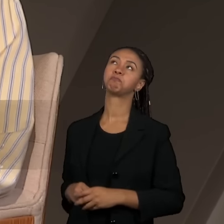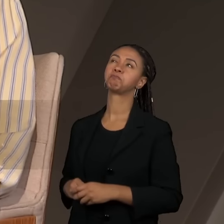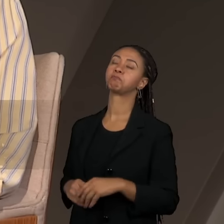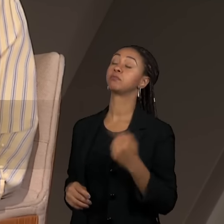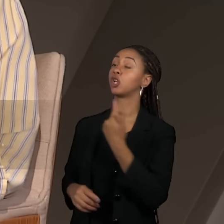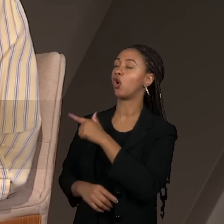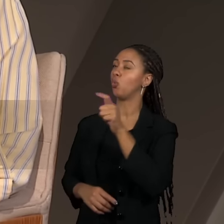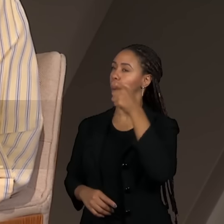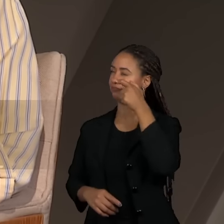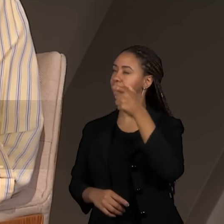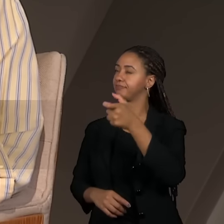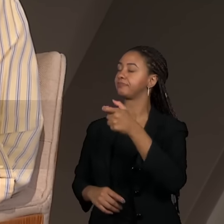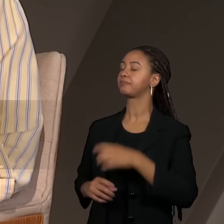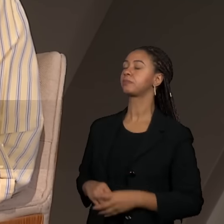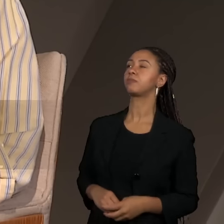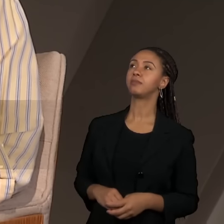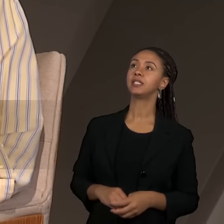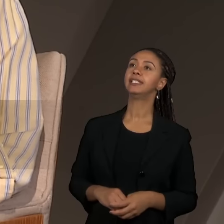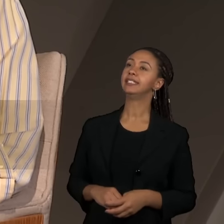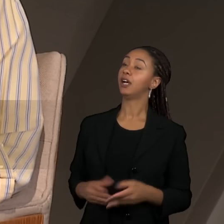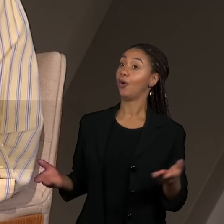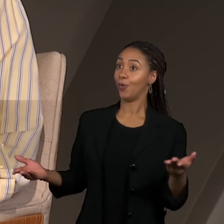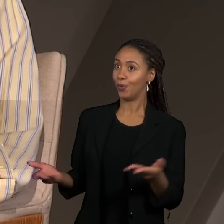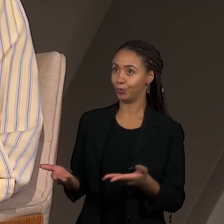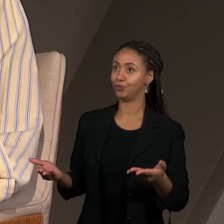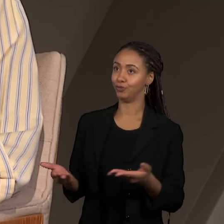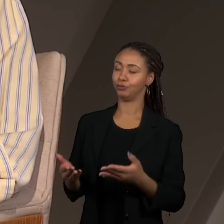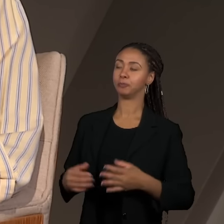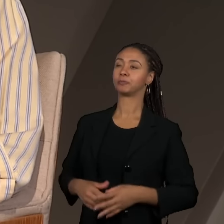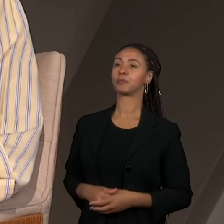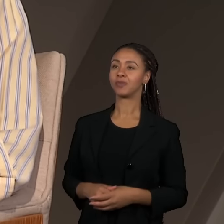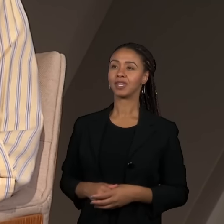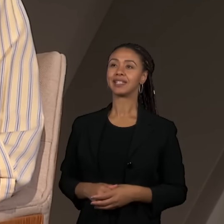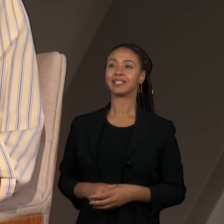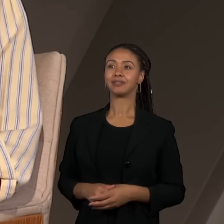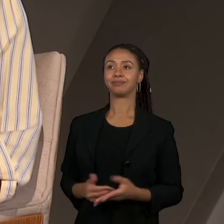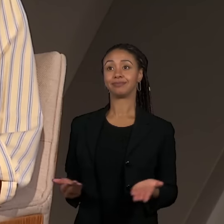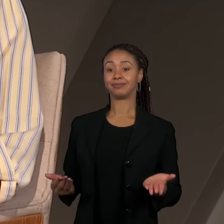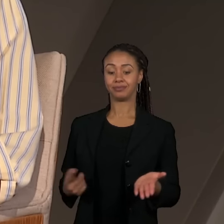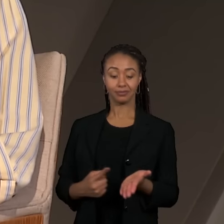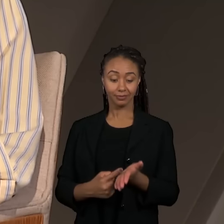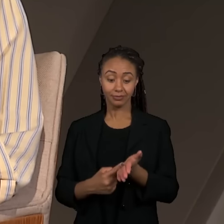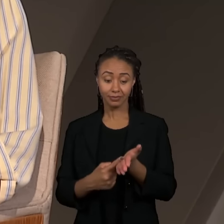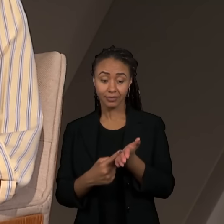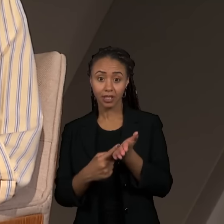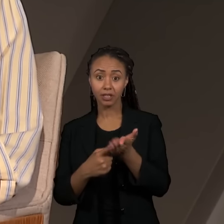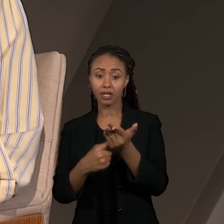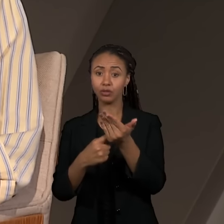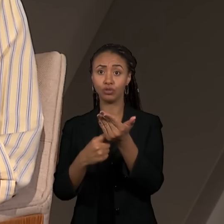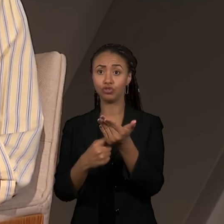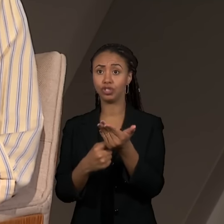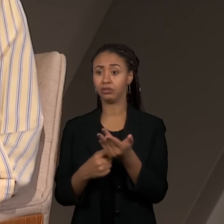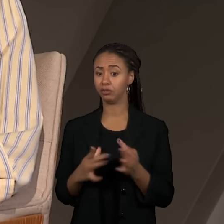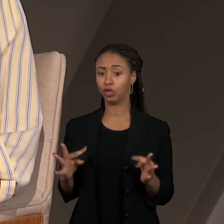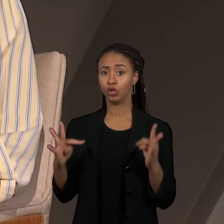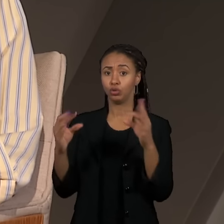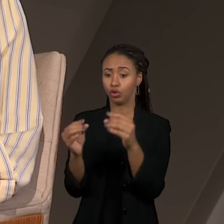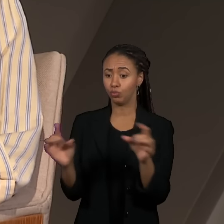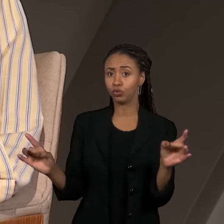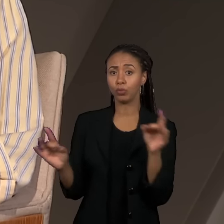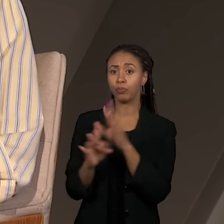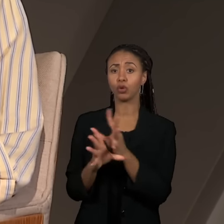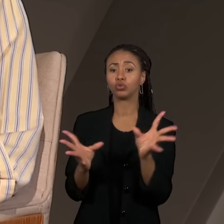interessante é o fato que você tem agora né essa tecnologia praticamente no bolso das pessoas é coisa que a